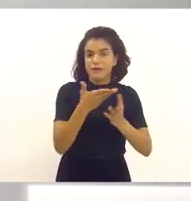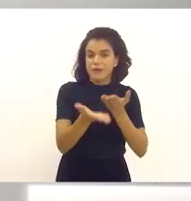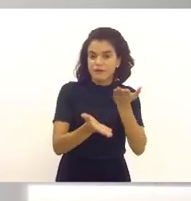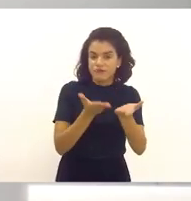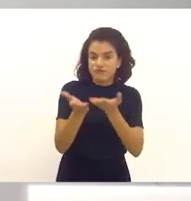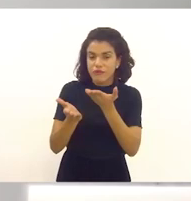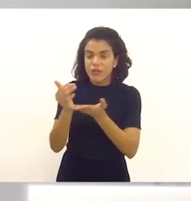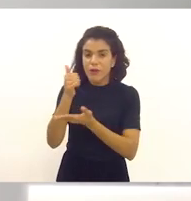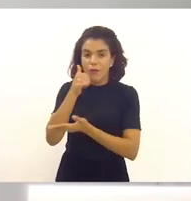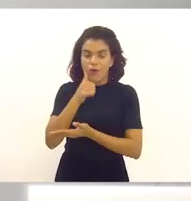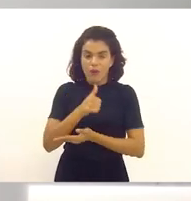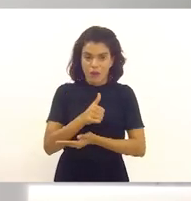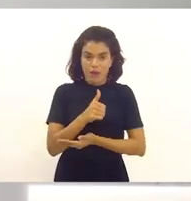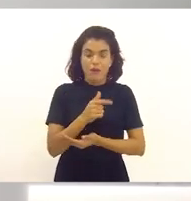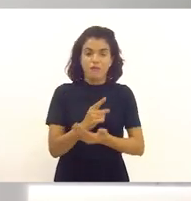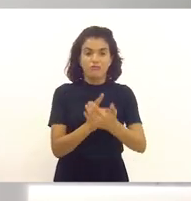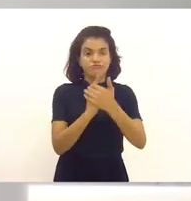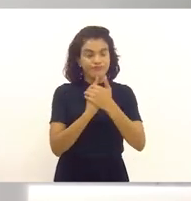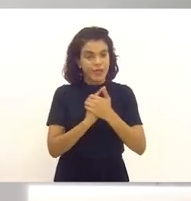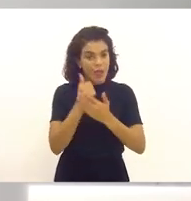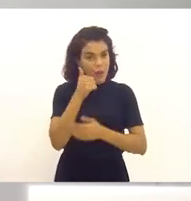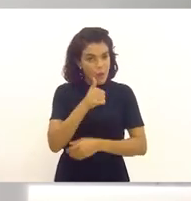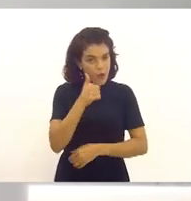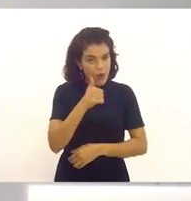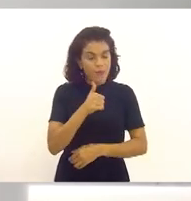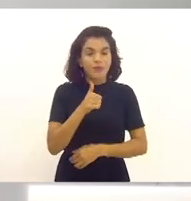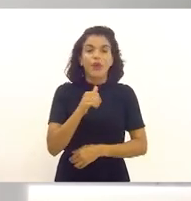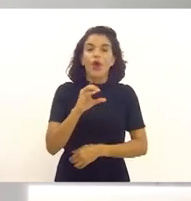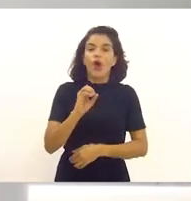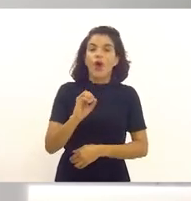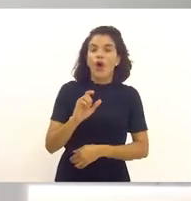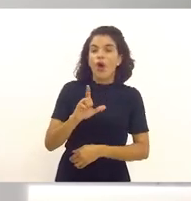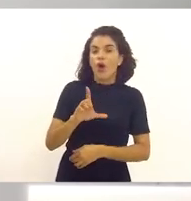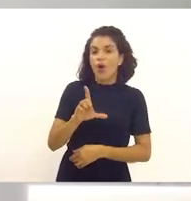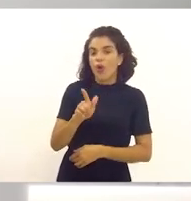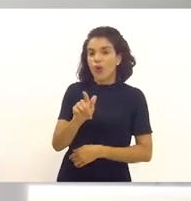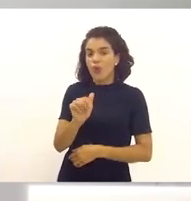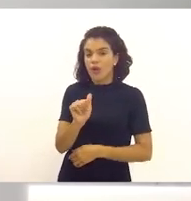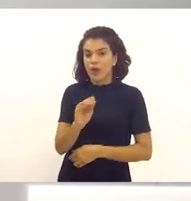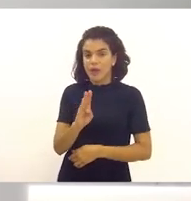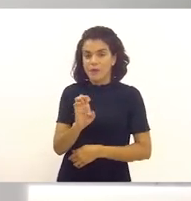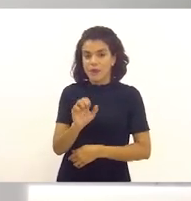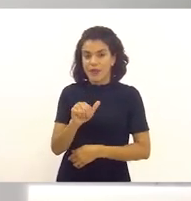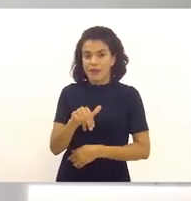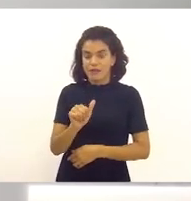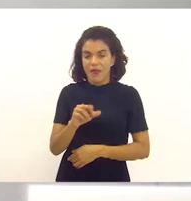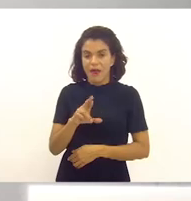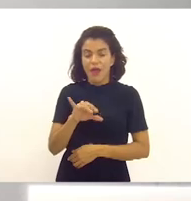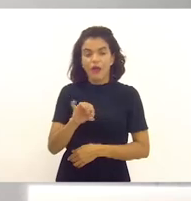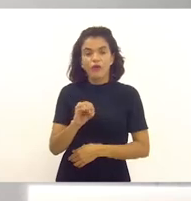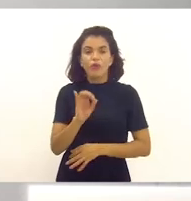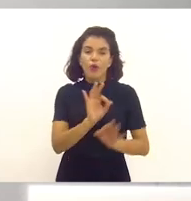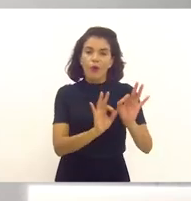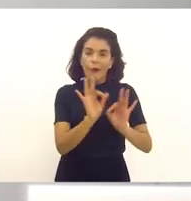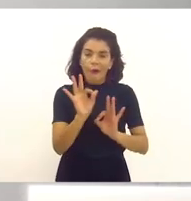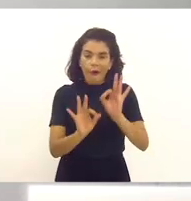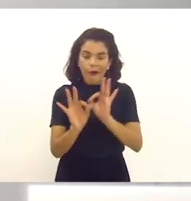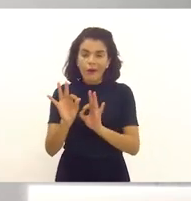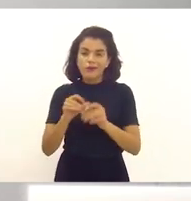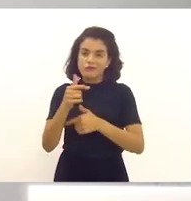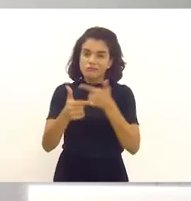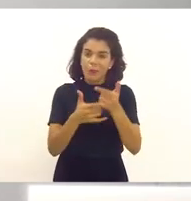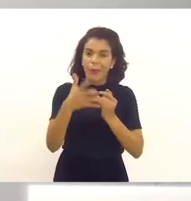para ser desse para o movimento de mulheres Olga Benário que é o movimento que organiza que realiza os trabalhos nessa casa